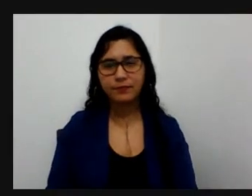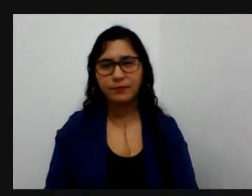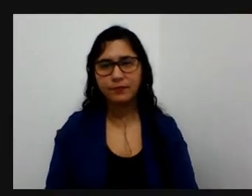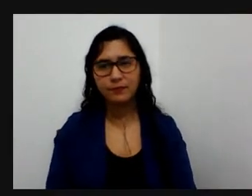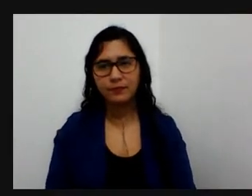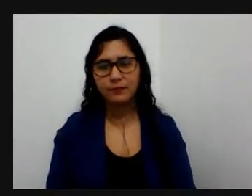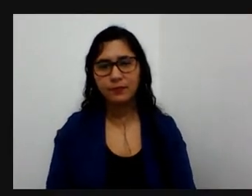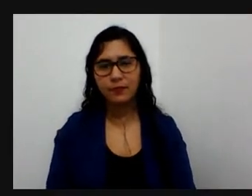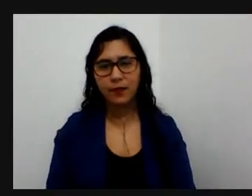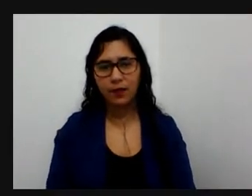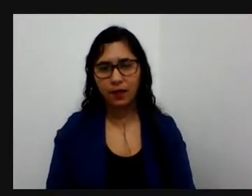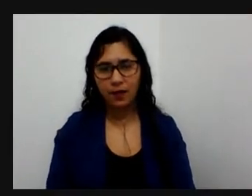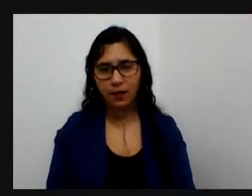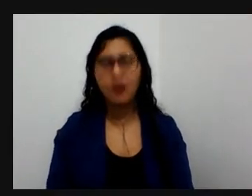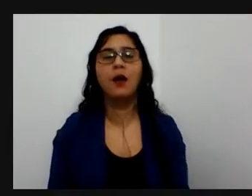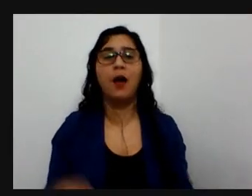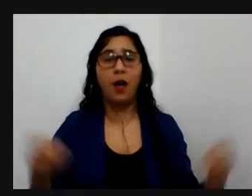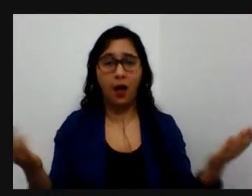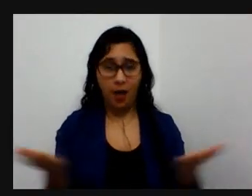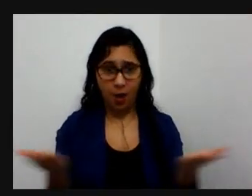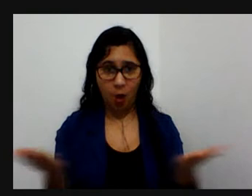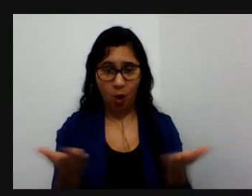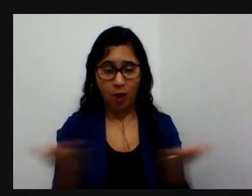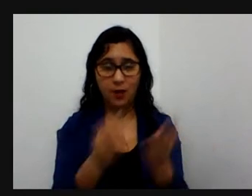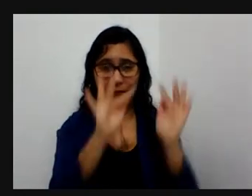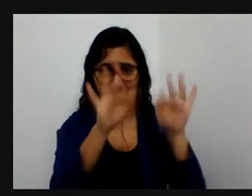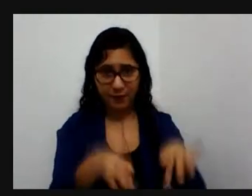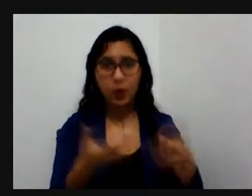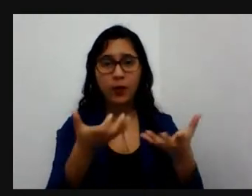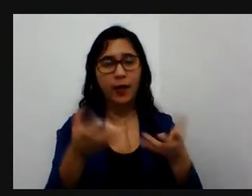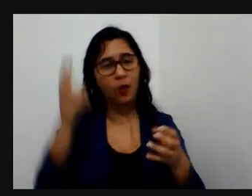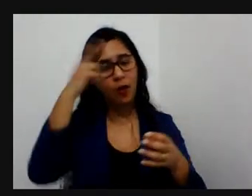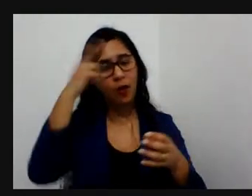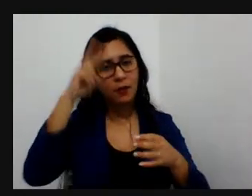Para fechar, né, eu gostaria de lembrar a todos